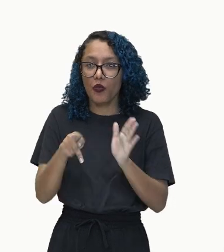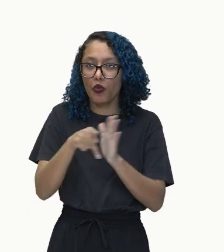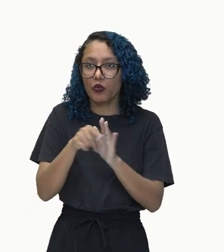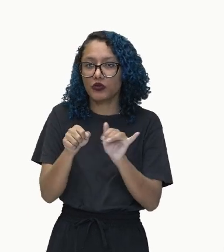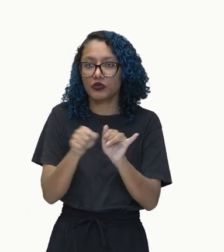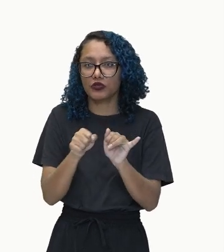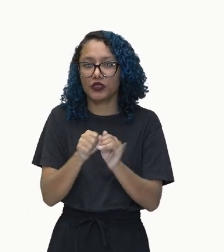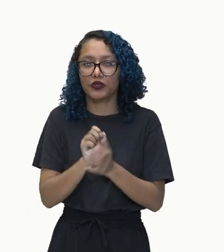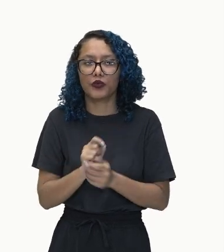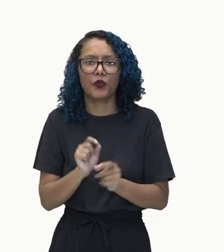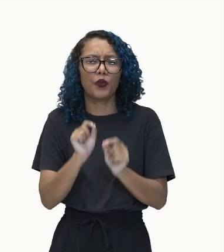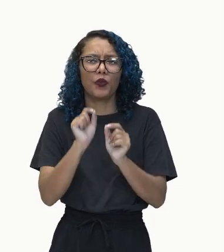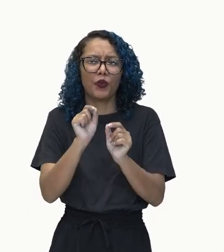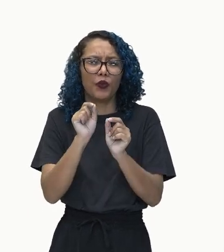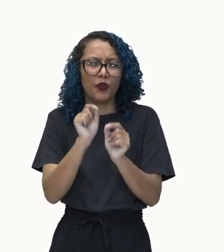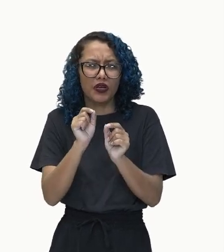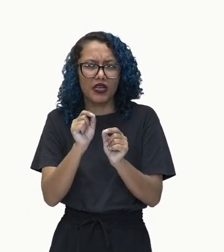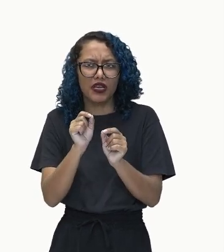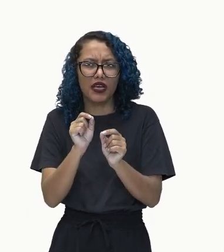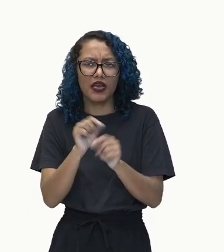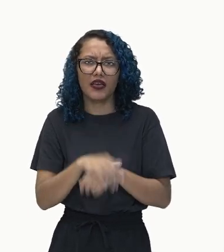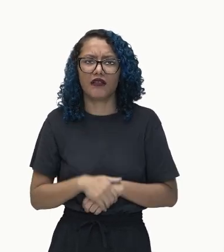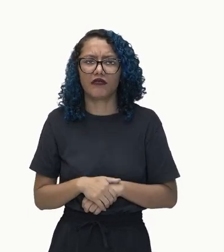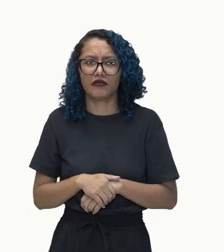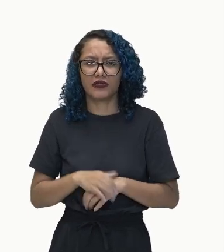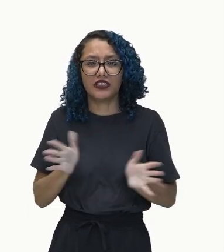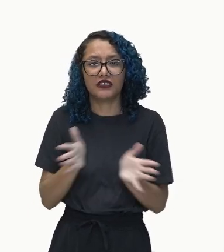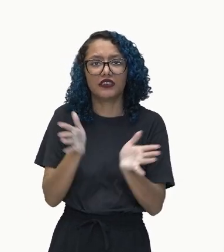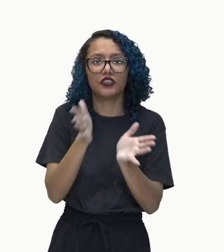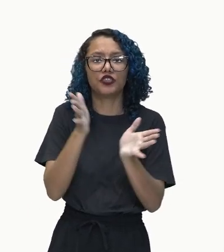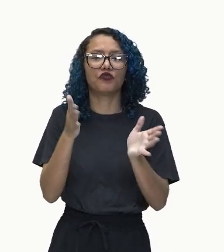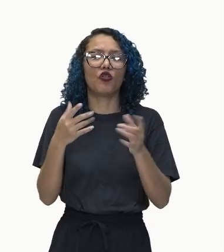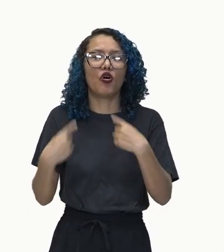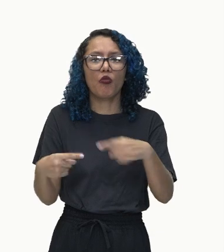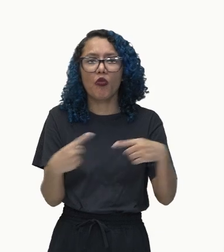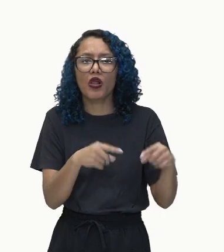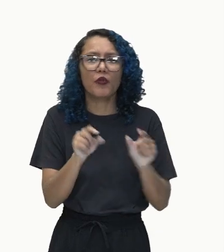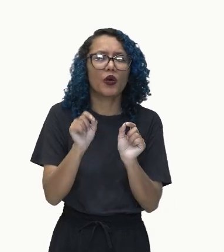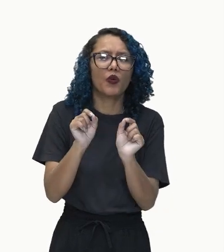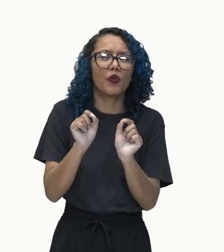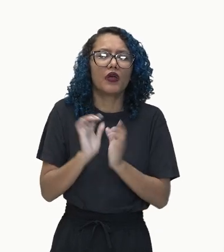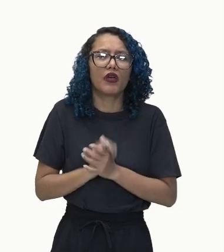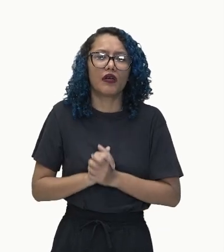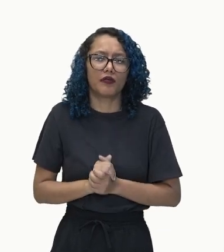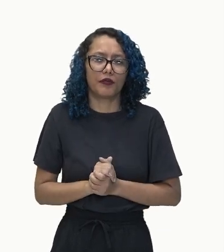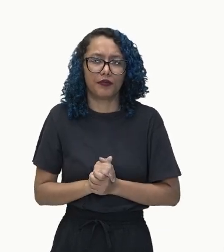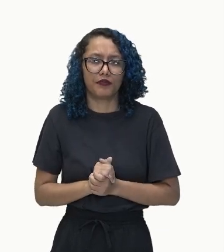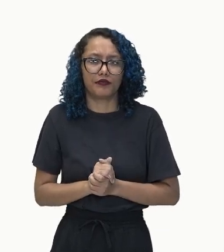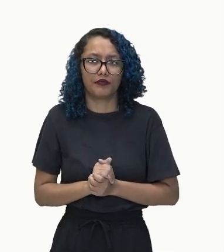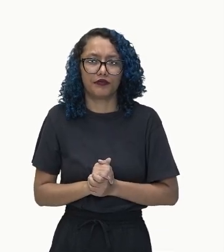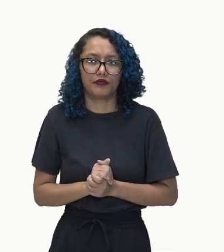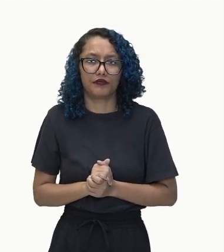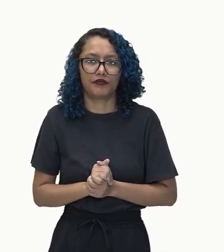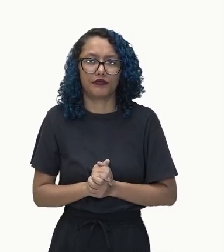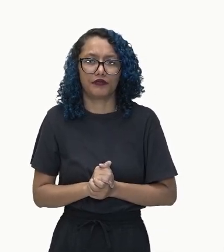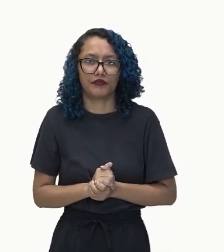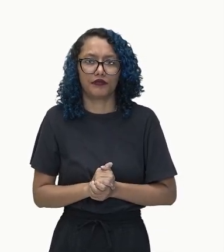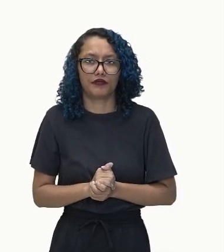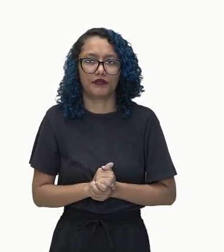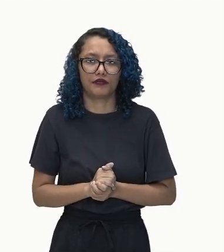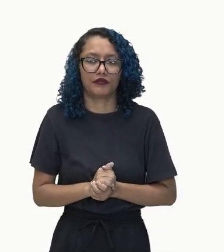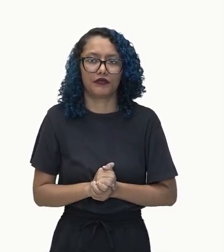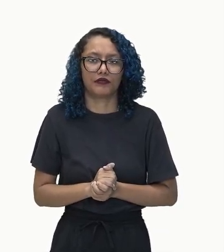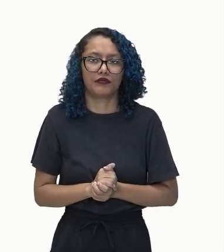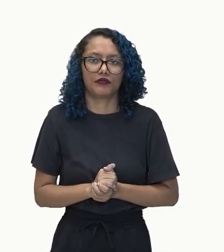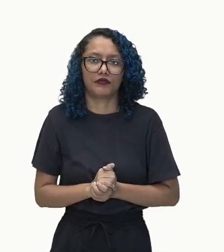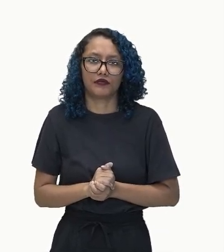gerou polêmica? Quem causou polêmica? Olha só, quem causou polêmica? Aí nós temos aqui